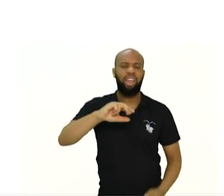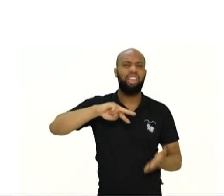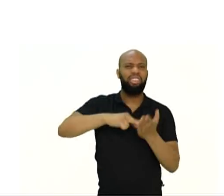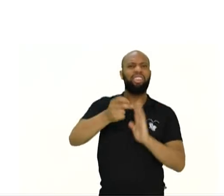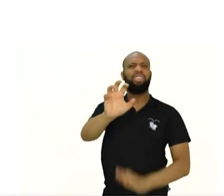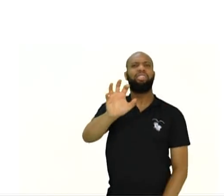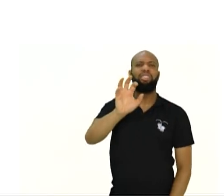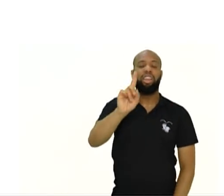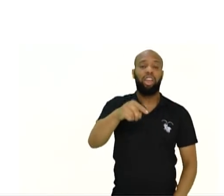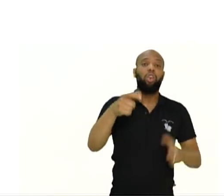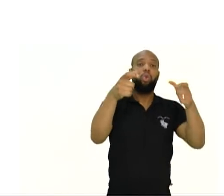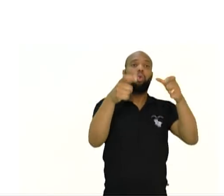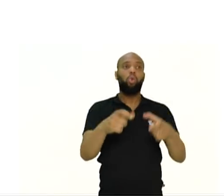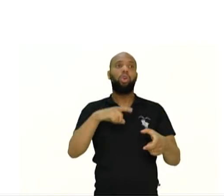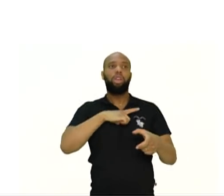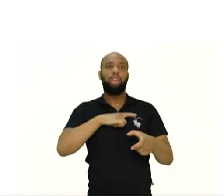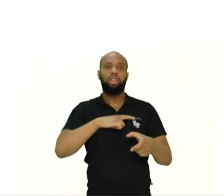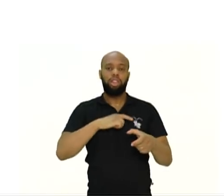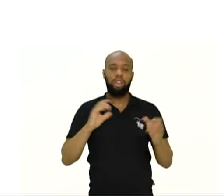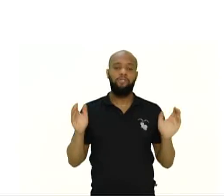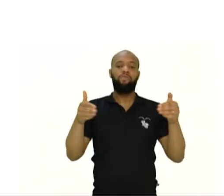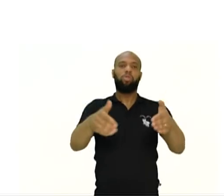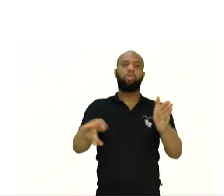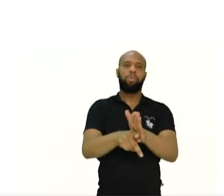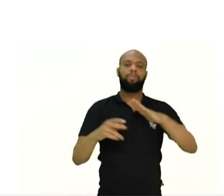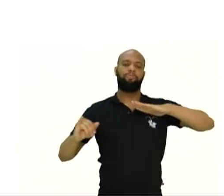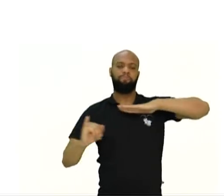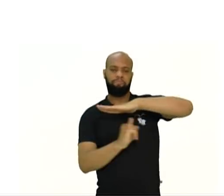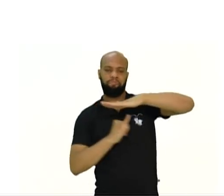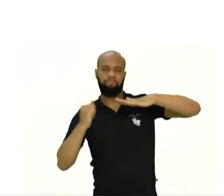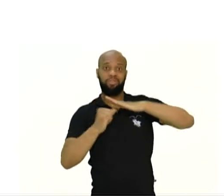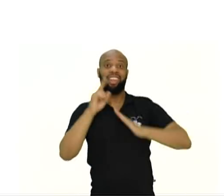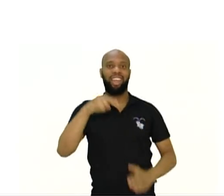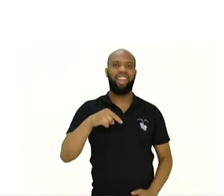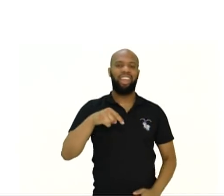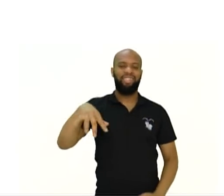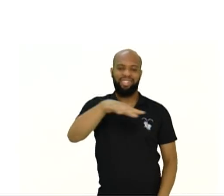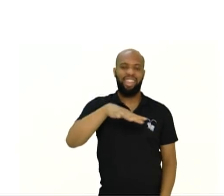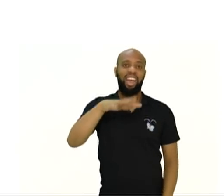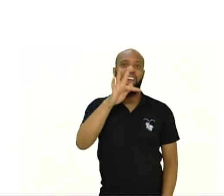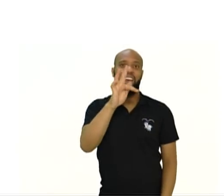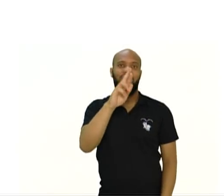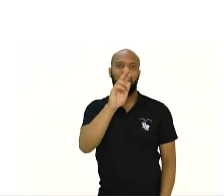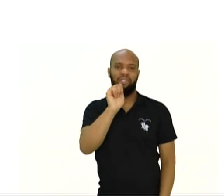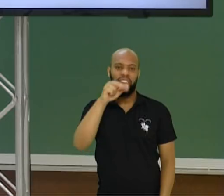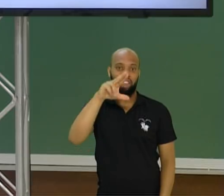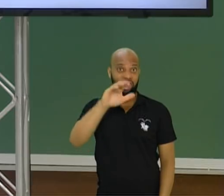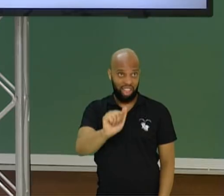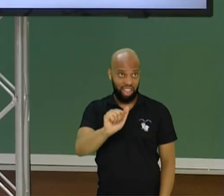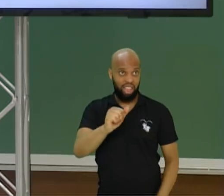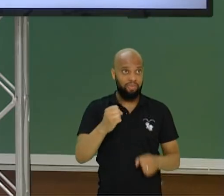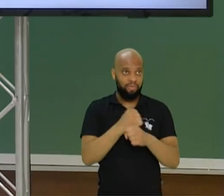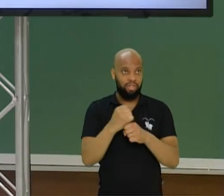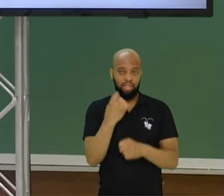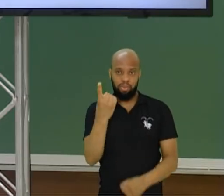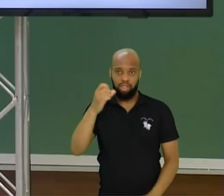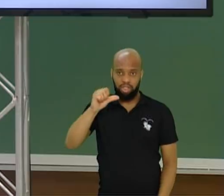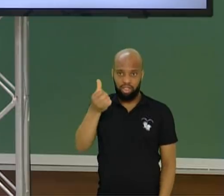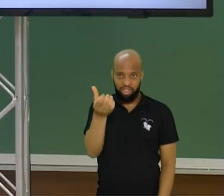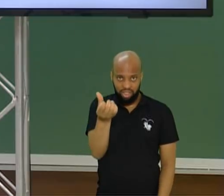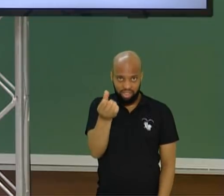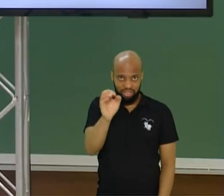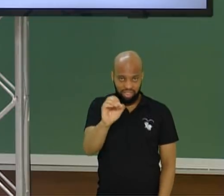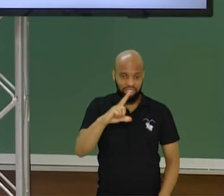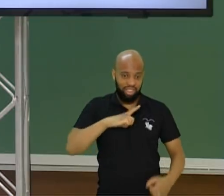onde se concentram as indústrias. E em 1960 ele cria essa zona franca ali na fronteira com